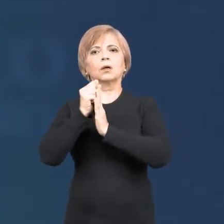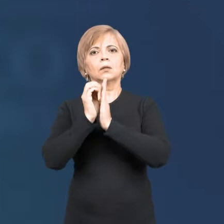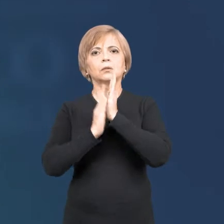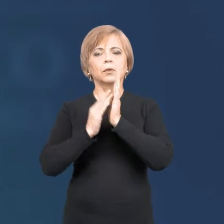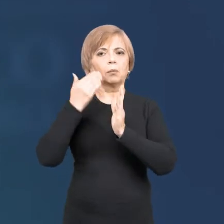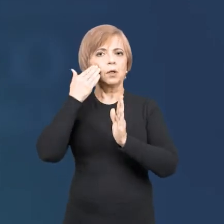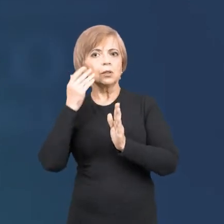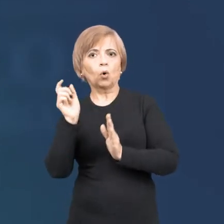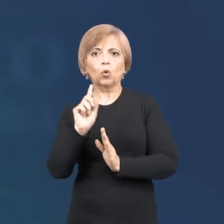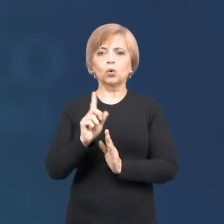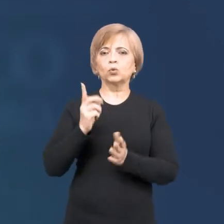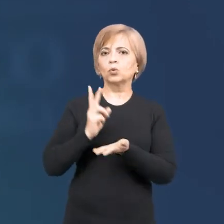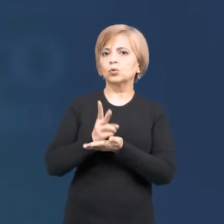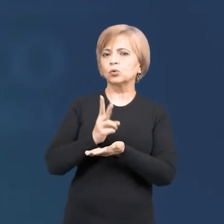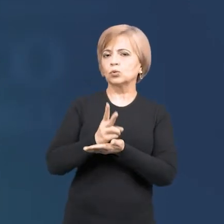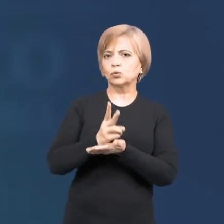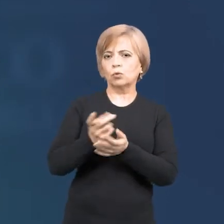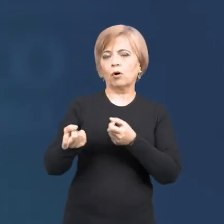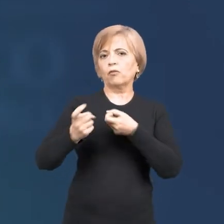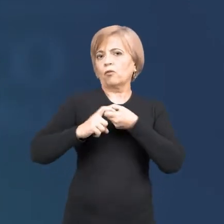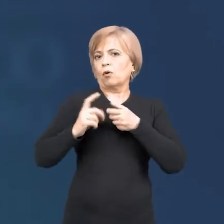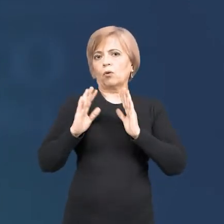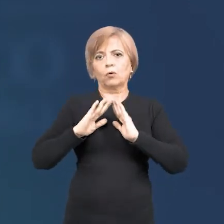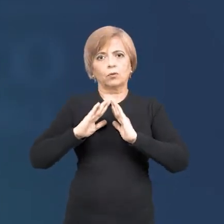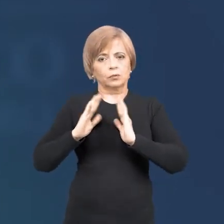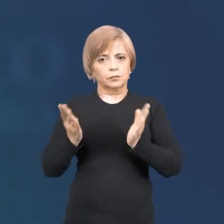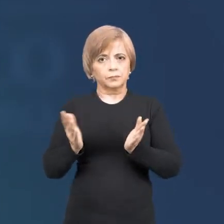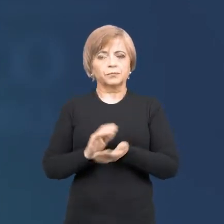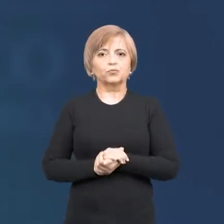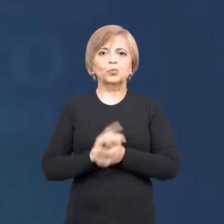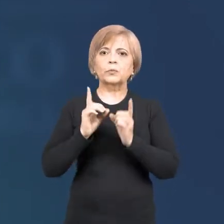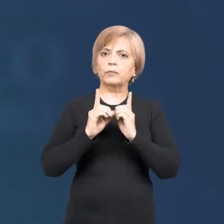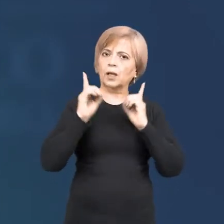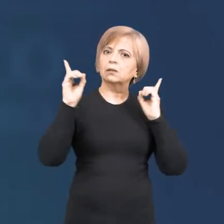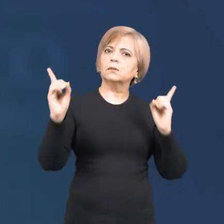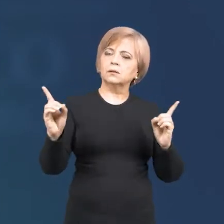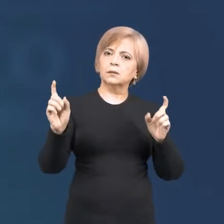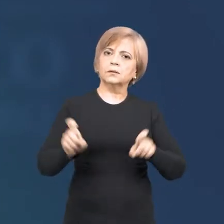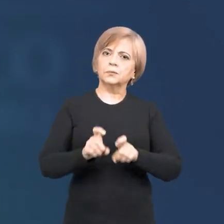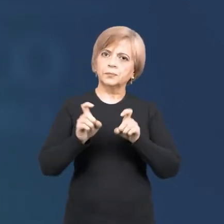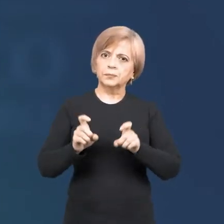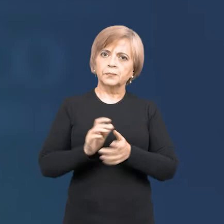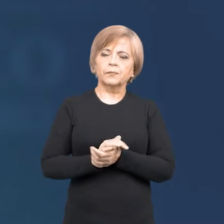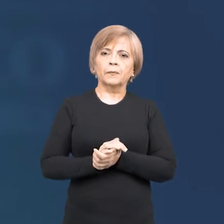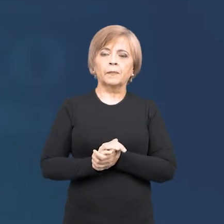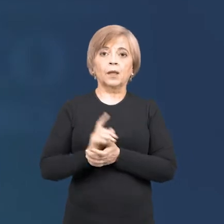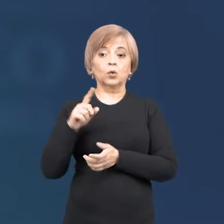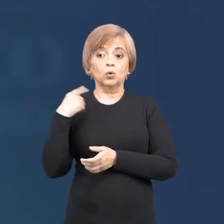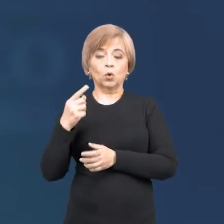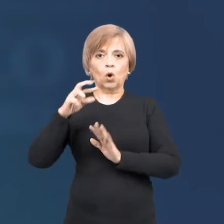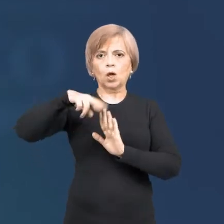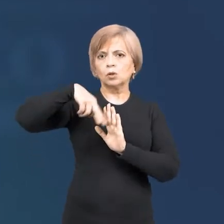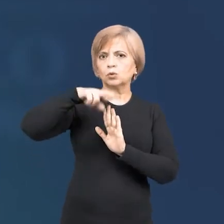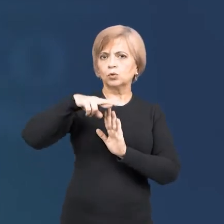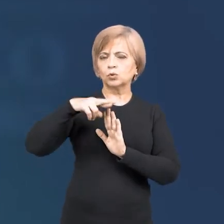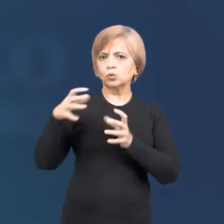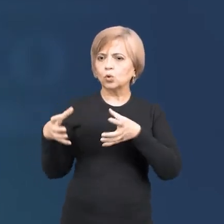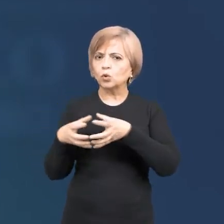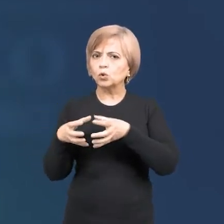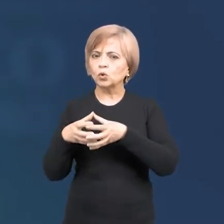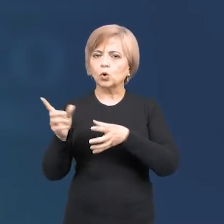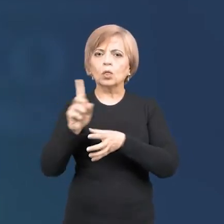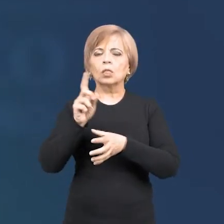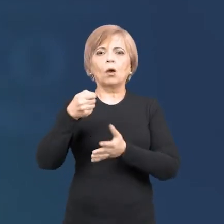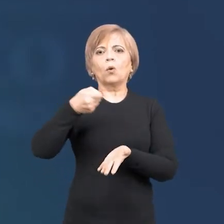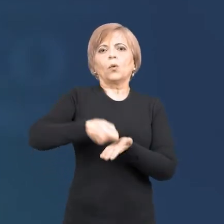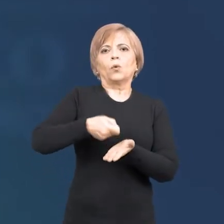presenciais ou não, até mesmo um retrocesso, né? E acho que a resolução conjunta aqui do Ministério Público do Rio de Janeiro teve esse cuidado, ela não